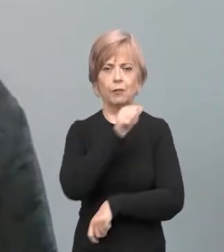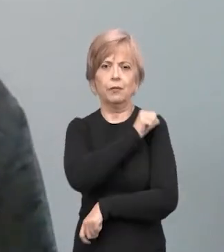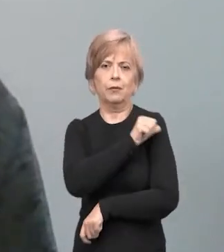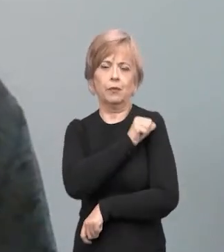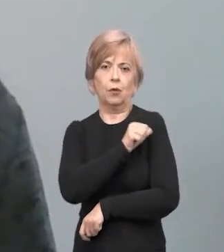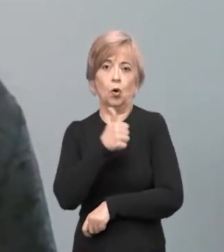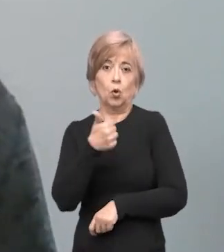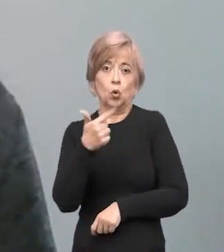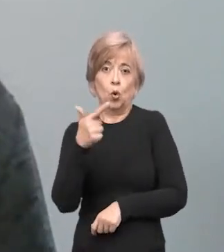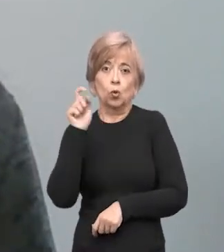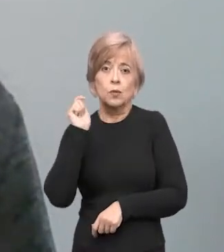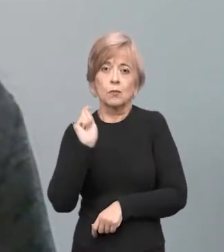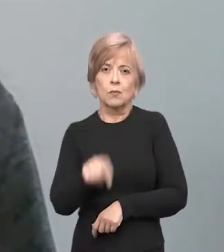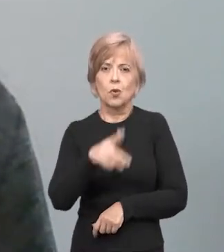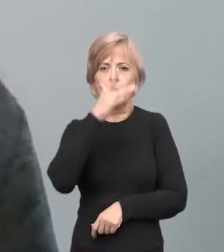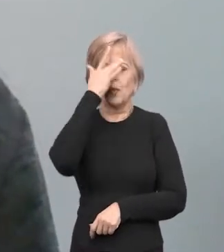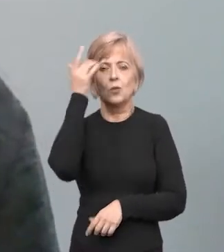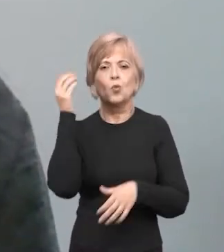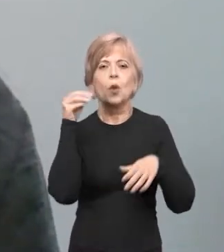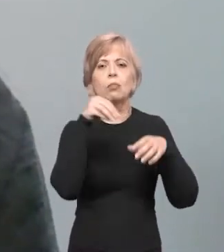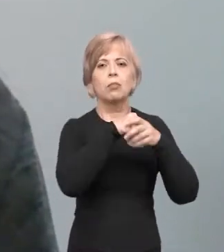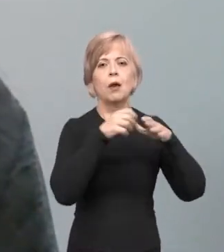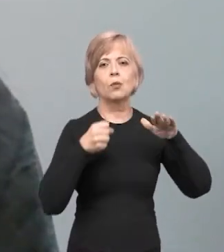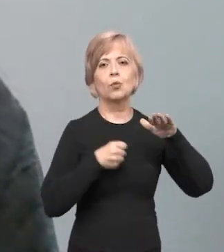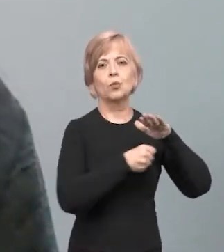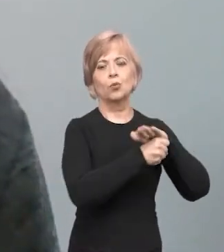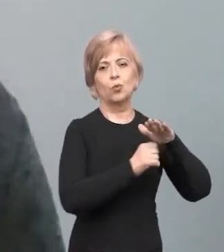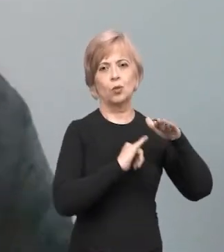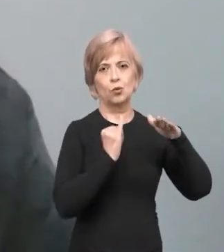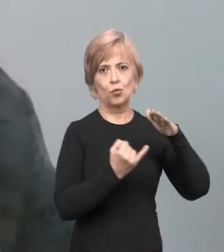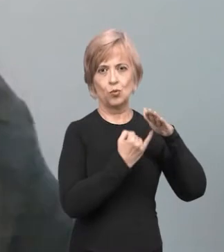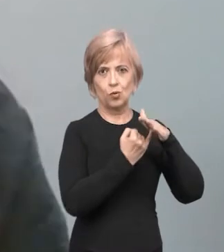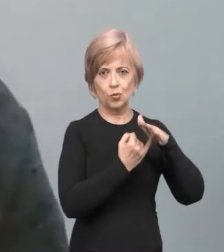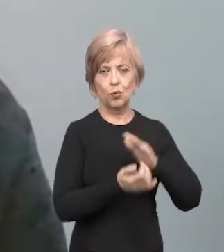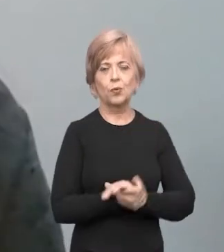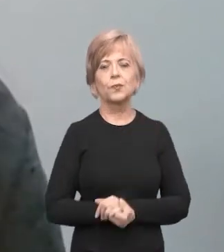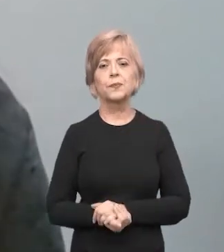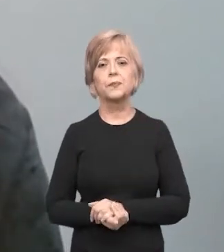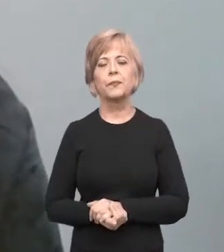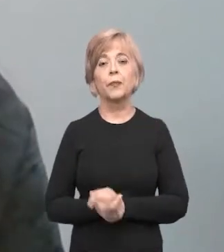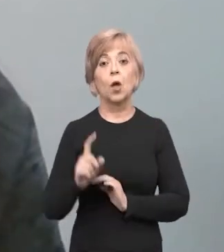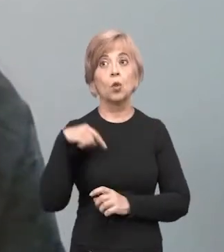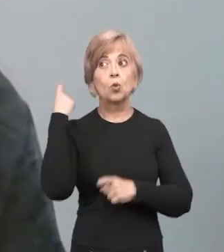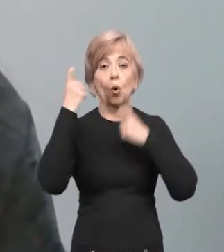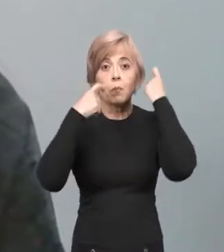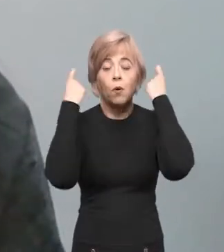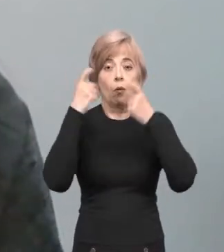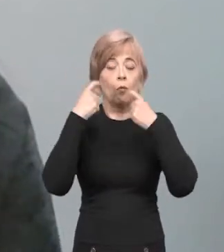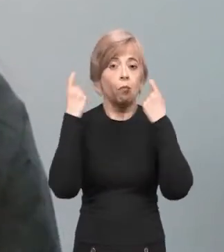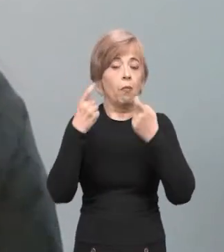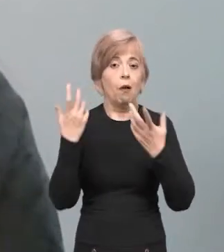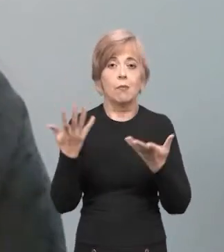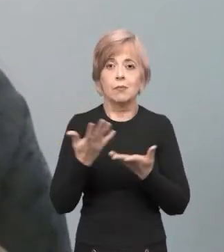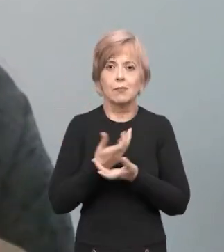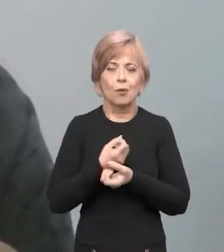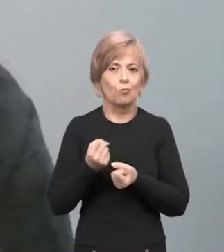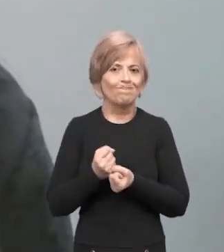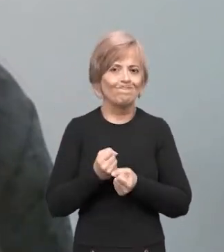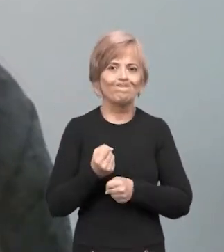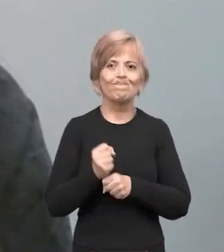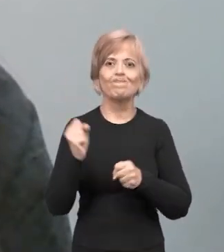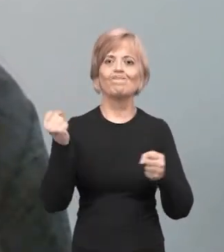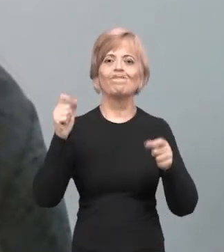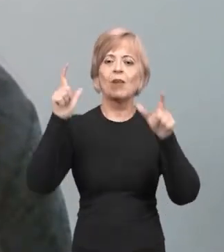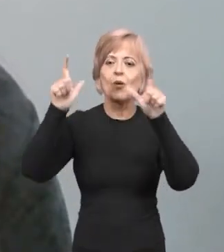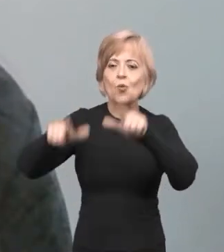com cerca de 12 mil pessoas residindo dentro dessas instituições. A nossa preocupação foi tamanha, porque são